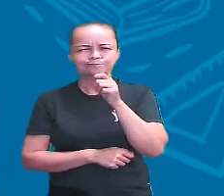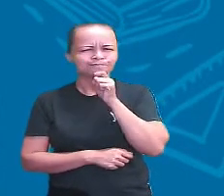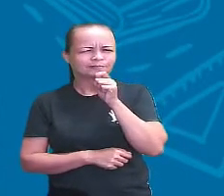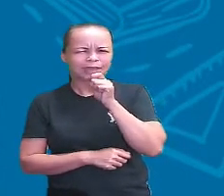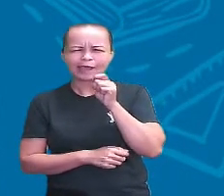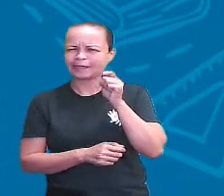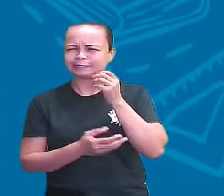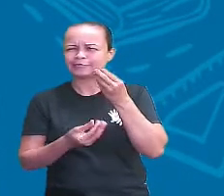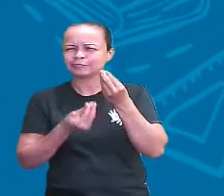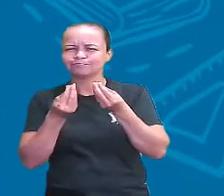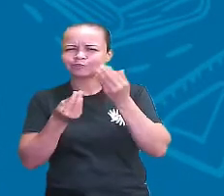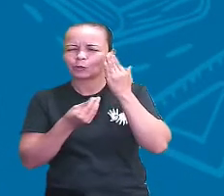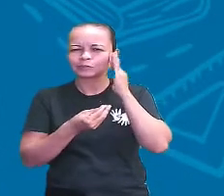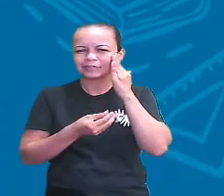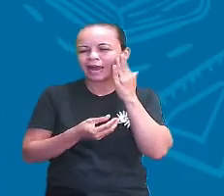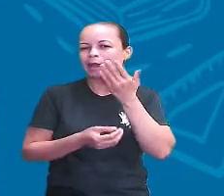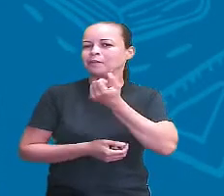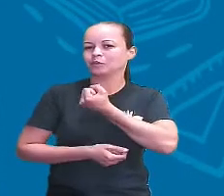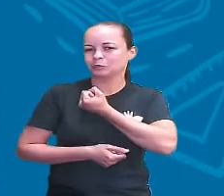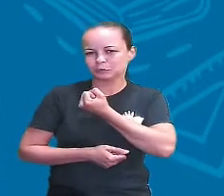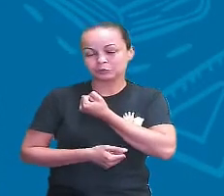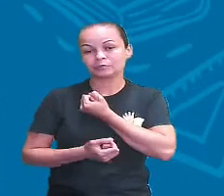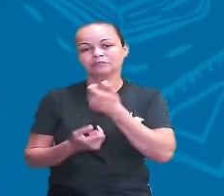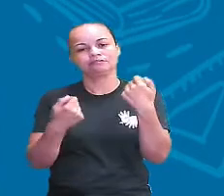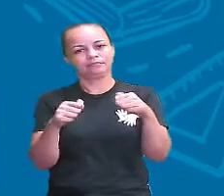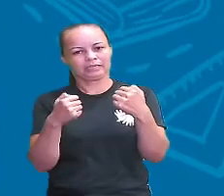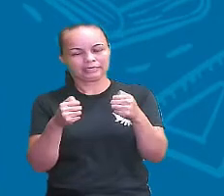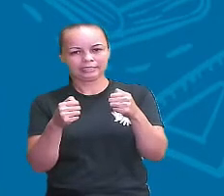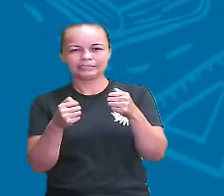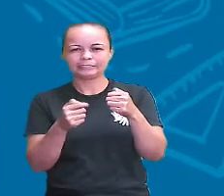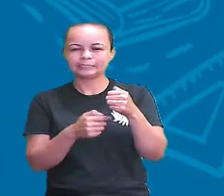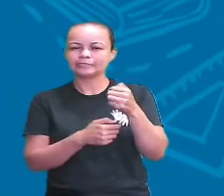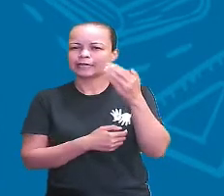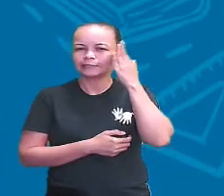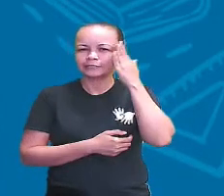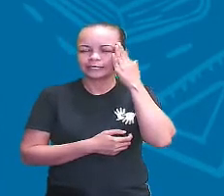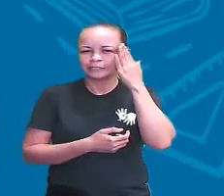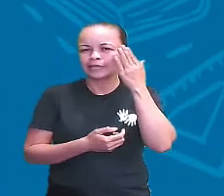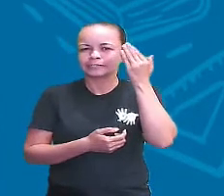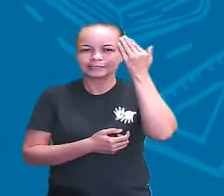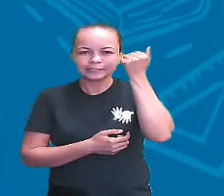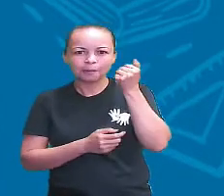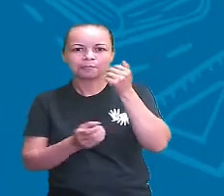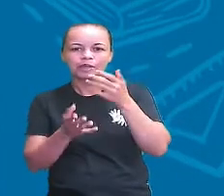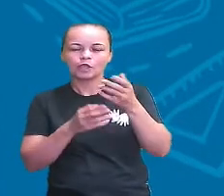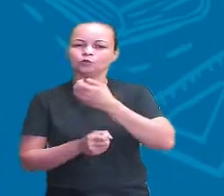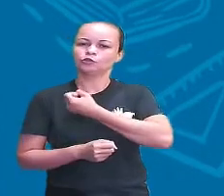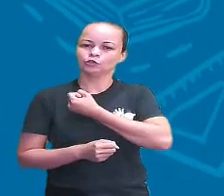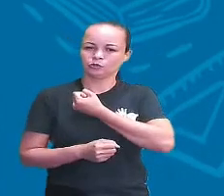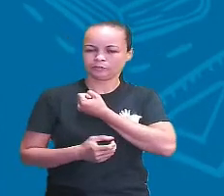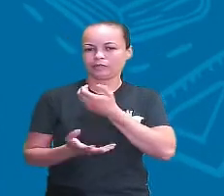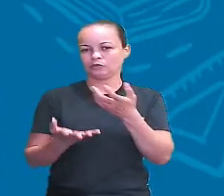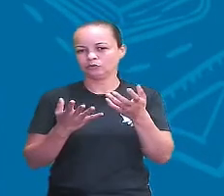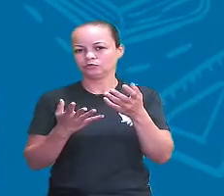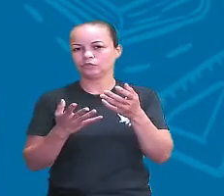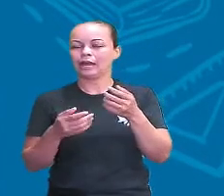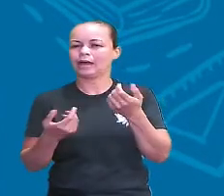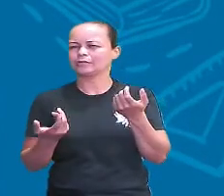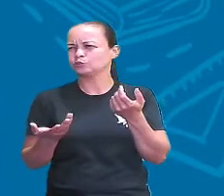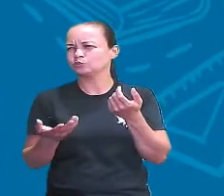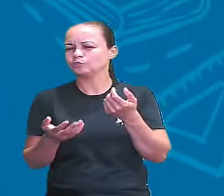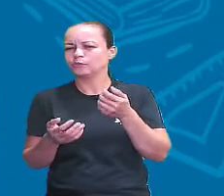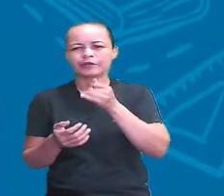se familiarizou com os números, precisa estar ligadinho exatamente em números, ao menos do 1